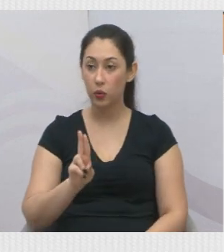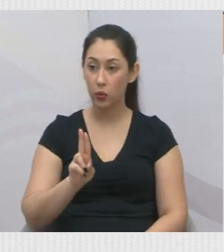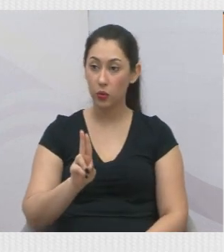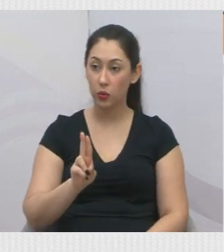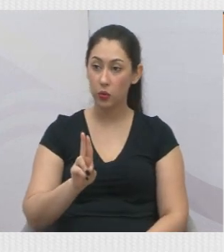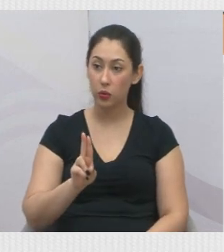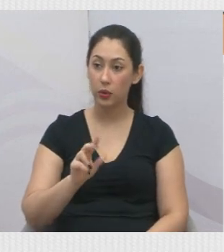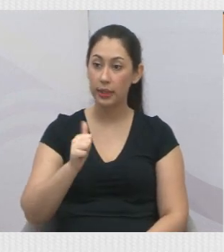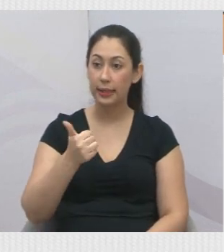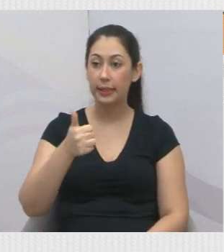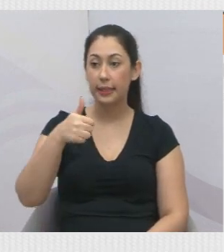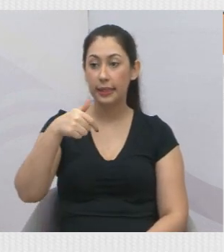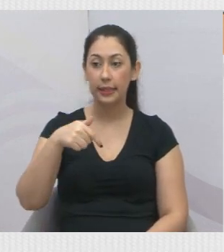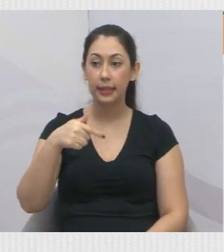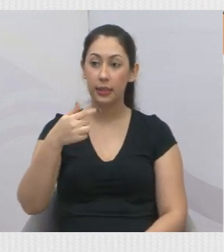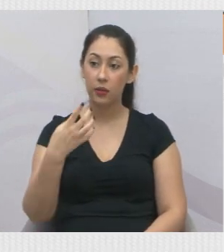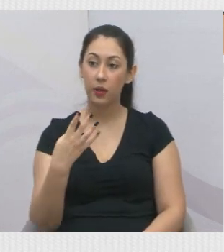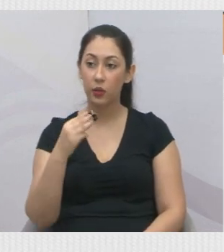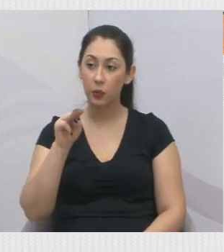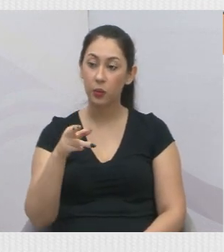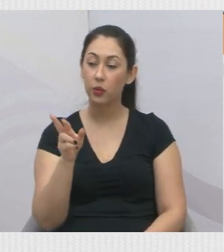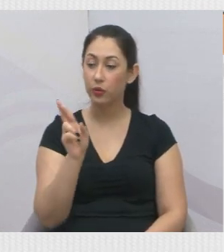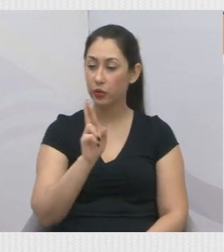meta orçada 211 milhões e gastos